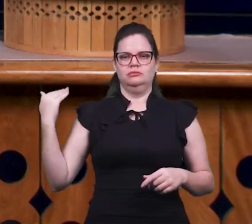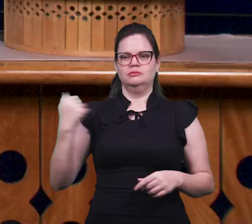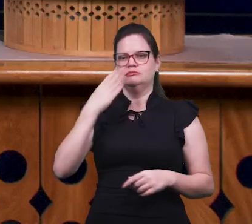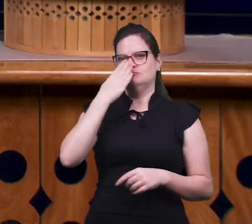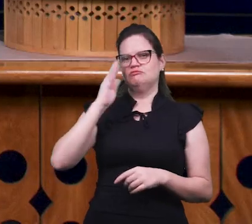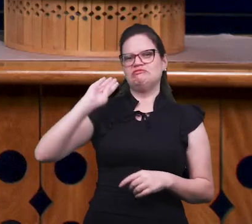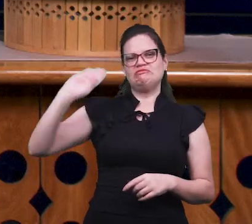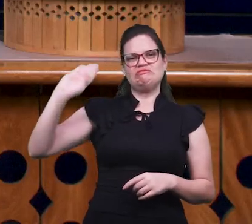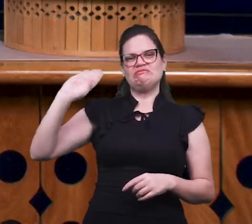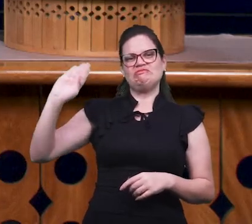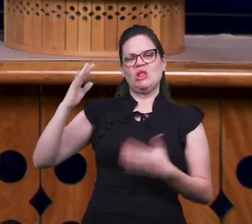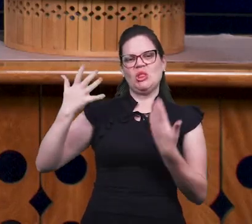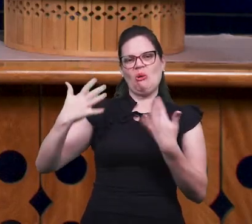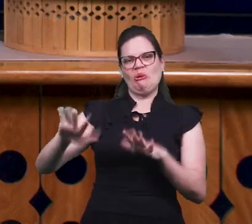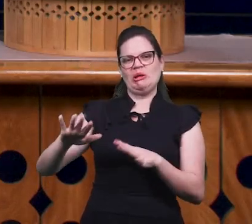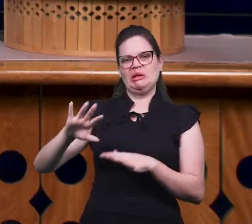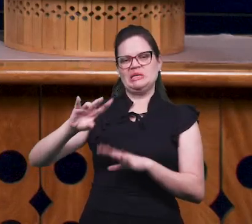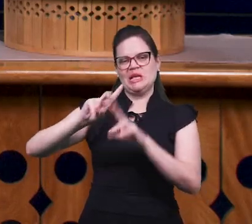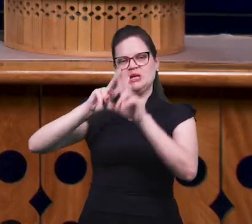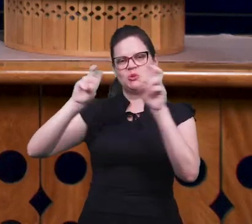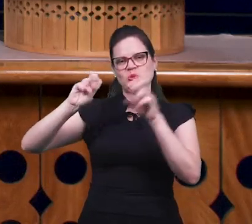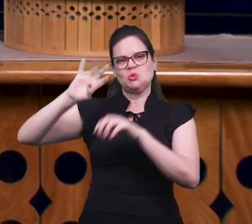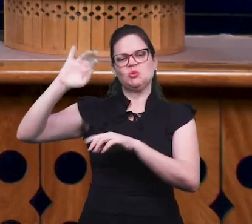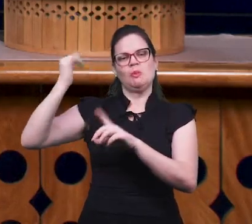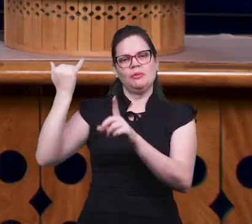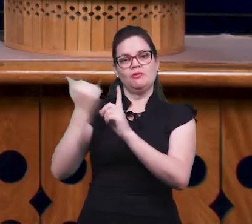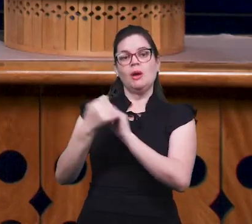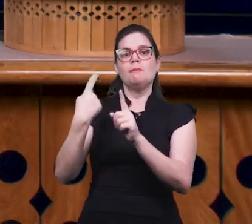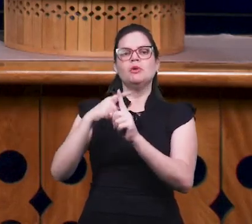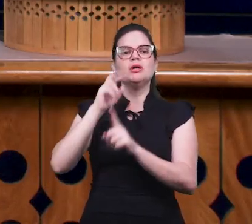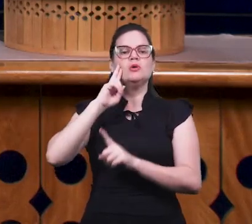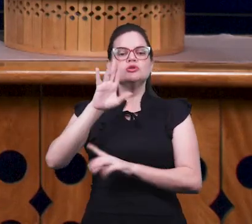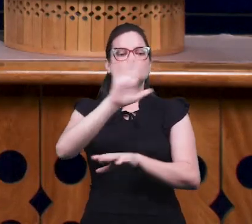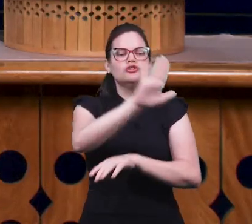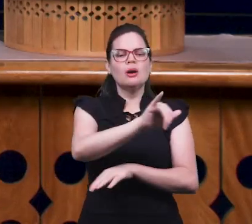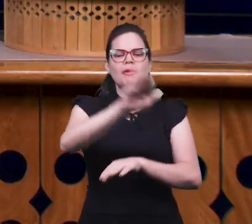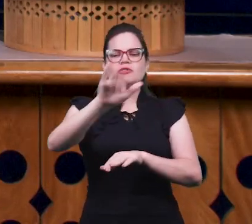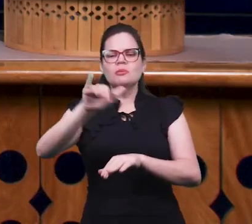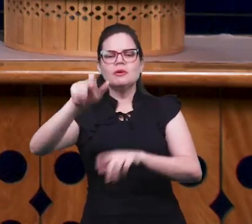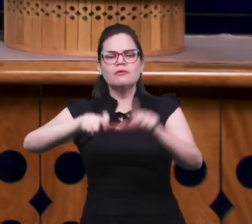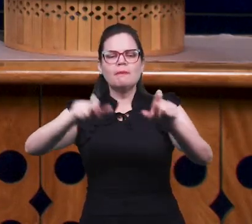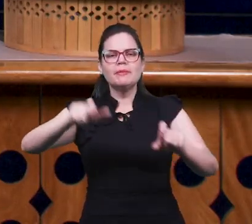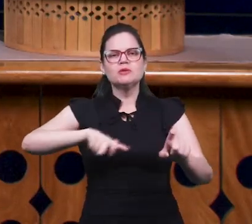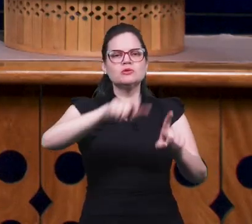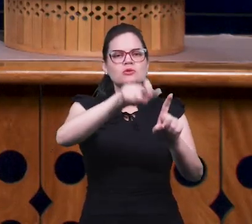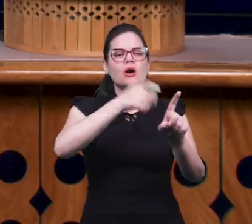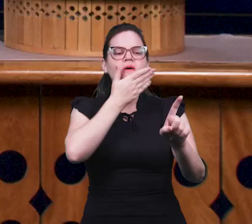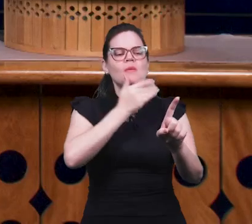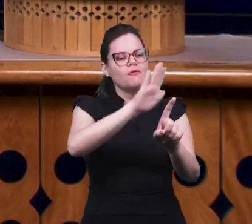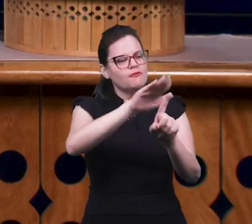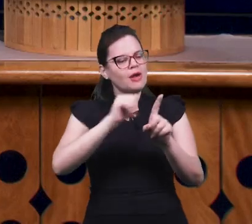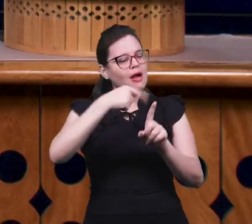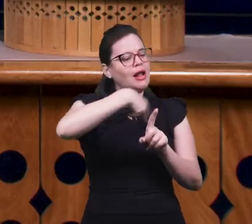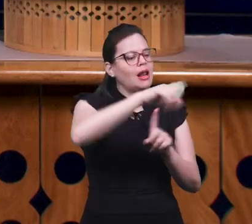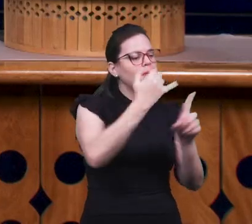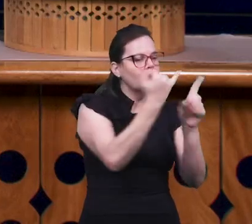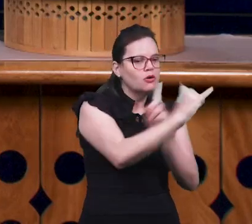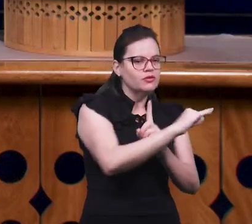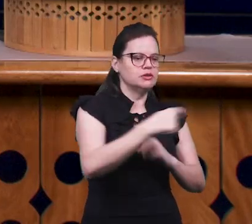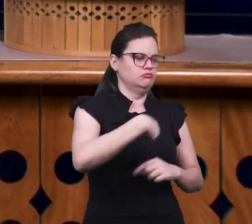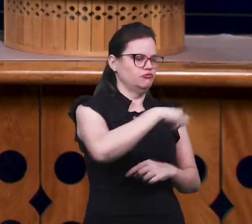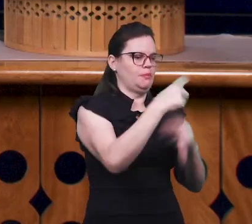desprezou a profecia, o Senhor falou, mandou muitos profetas, e eles desprezaram aquilo. Aí o Senhor parou de falar com eles, eles foram